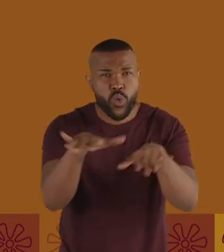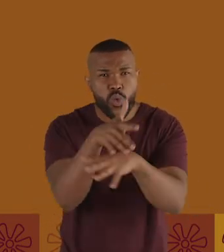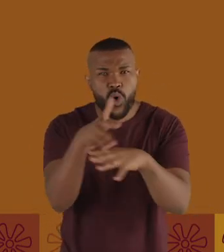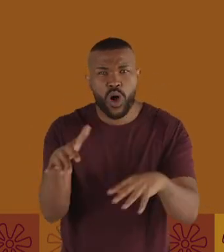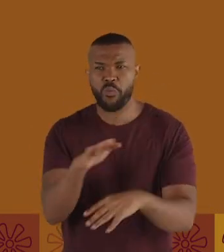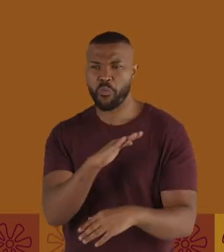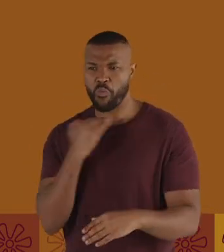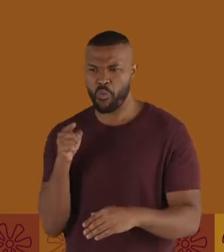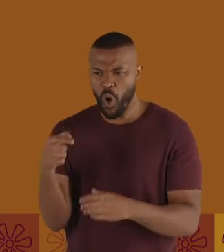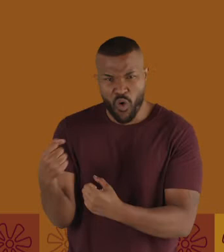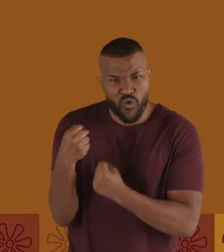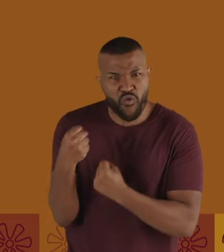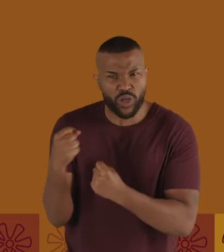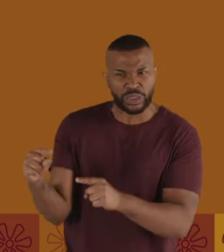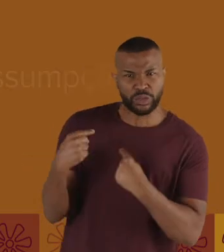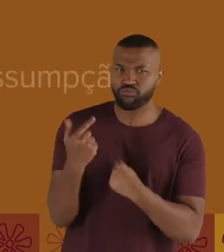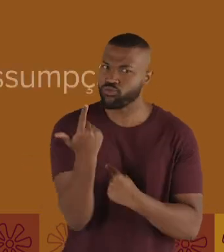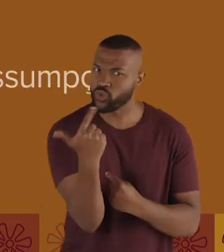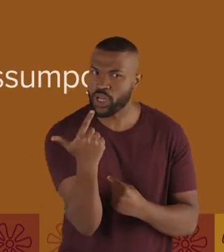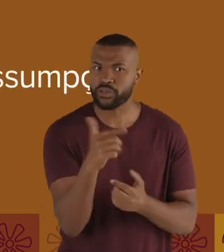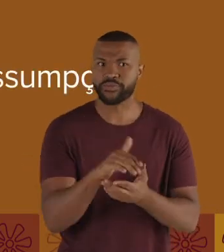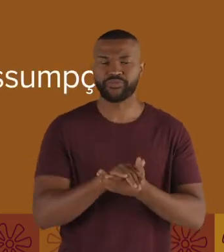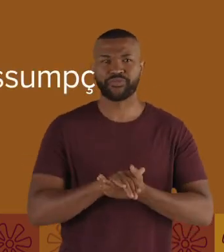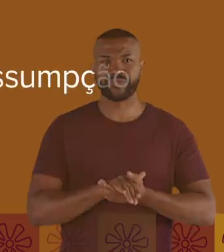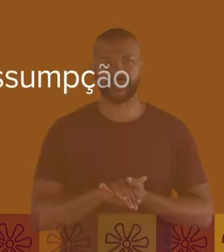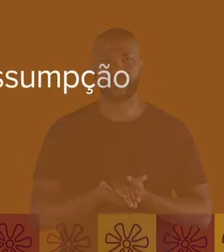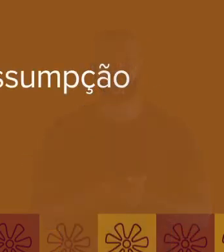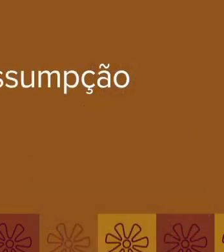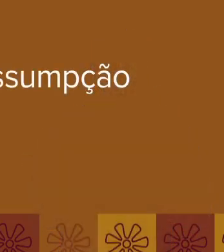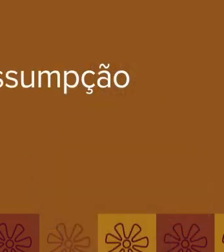morte terá força para me fazer calar.